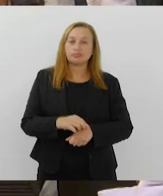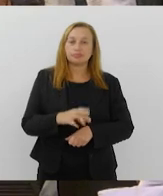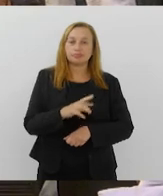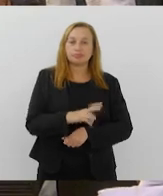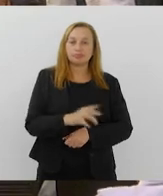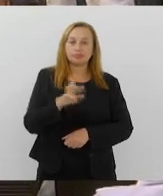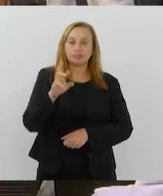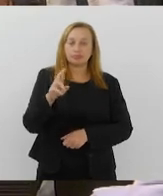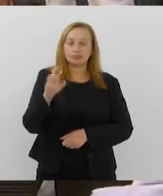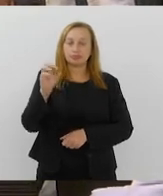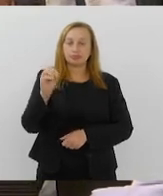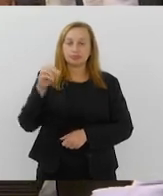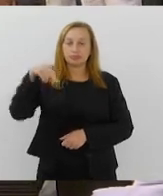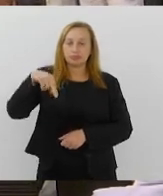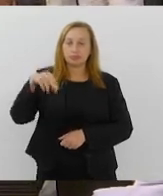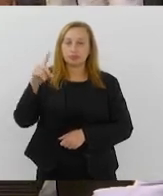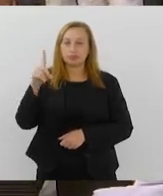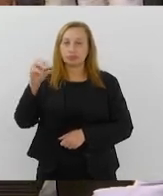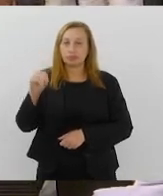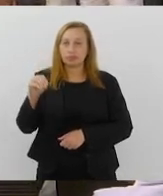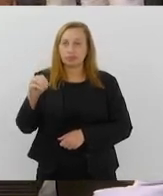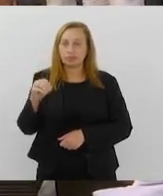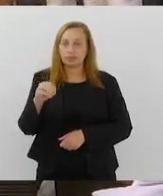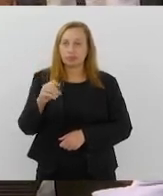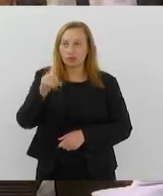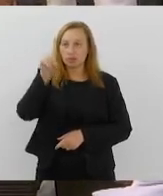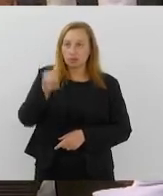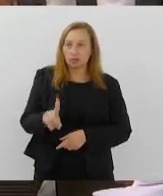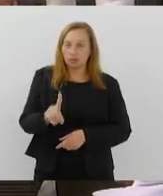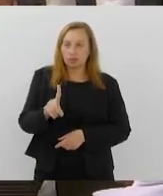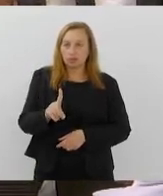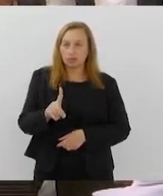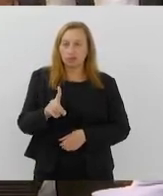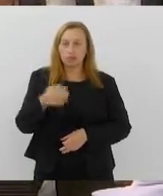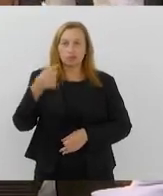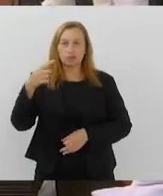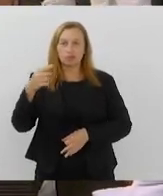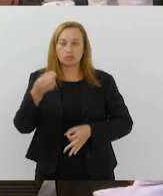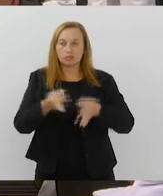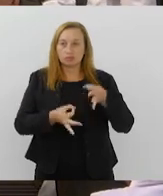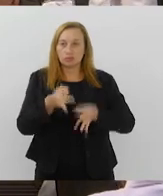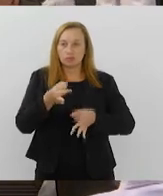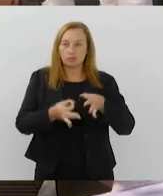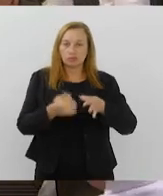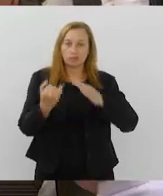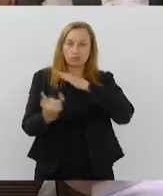dos Santos, diretor jurídico do Instituto Internacional Conde Coma.